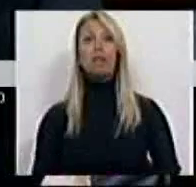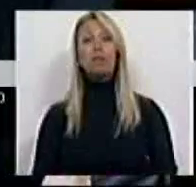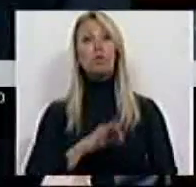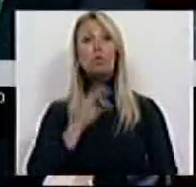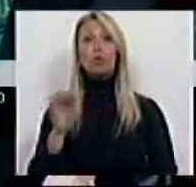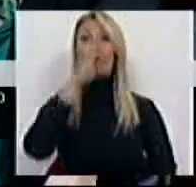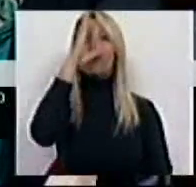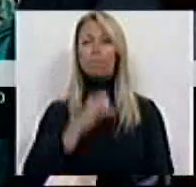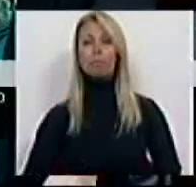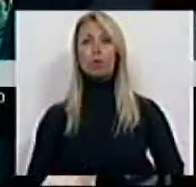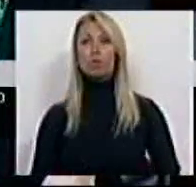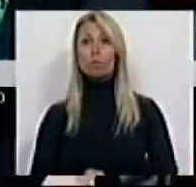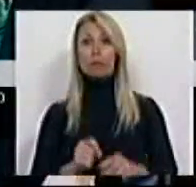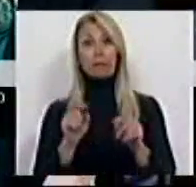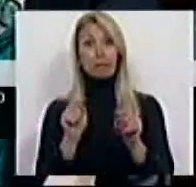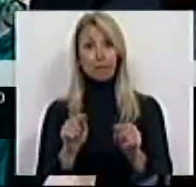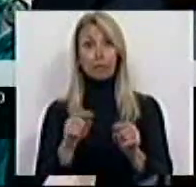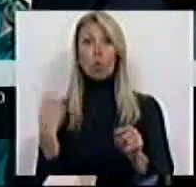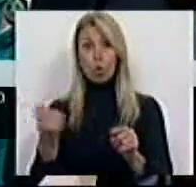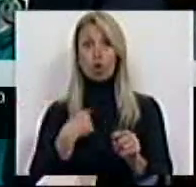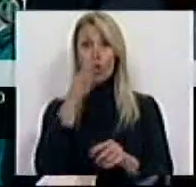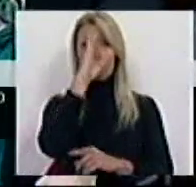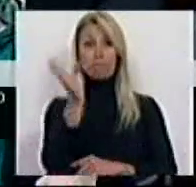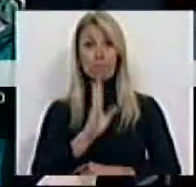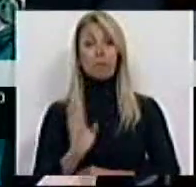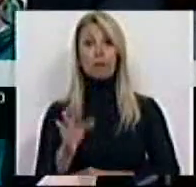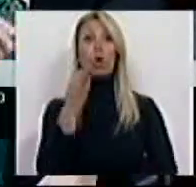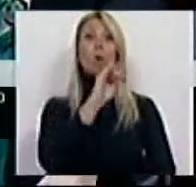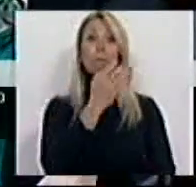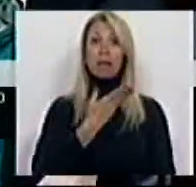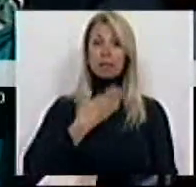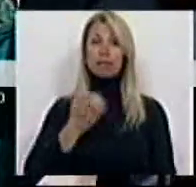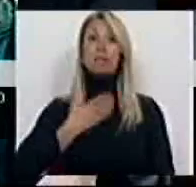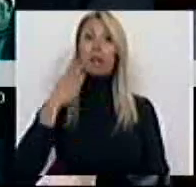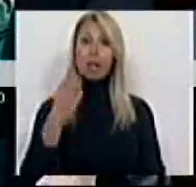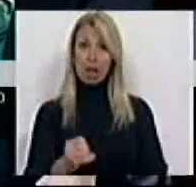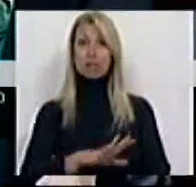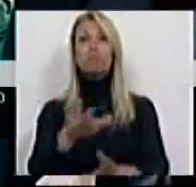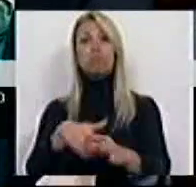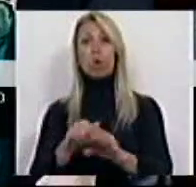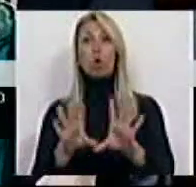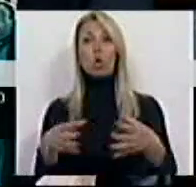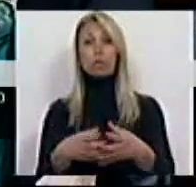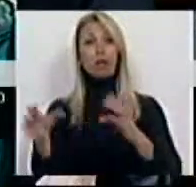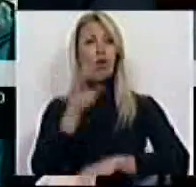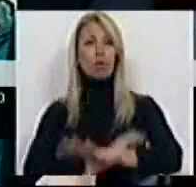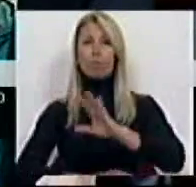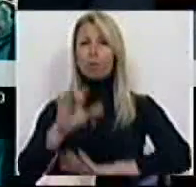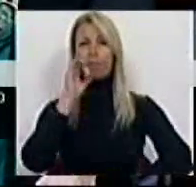Sr. Primeiro-Ministro, aquilo que sabemos é que PSD e CDS estarão neste Conselho Europeu, como